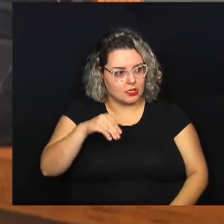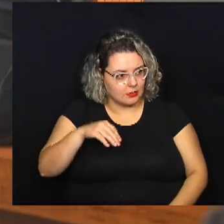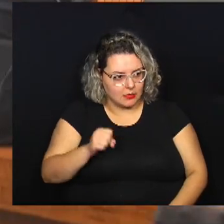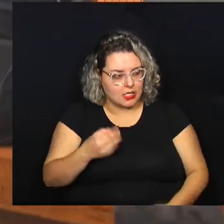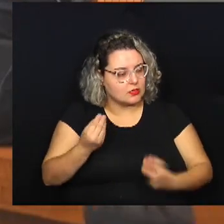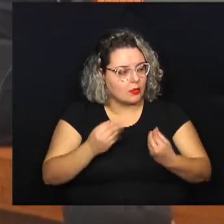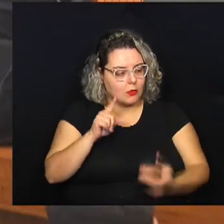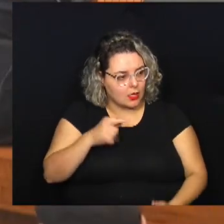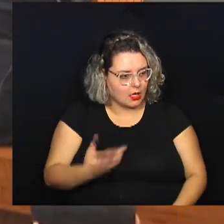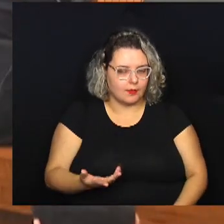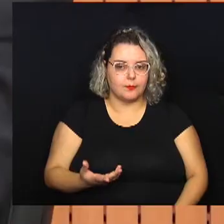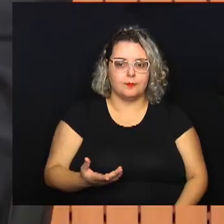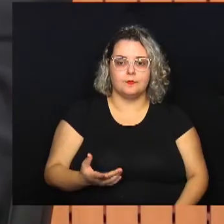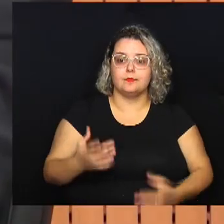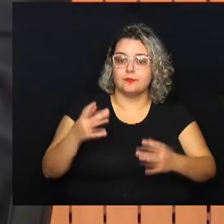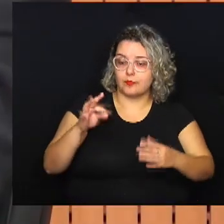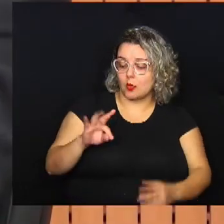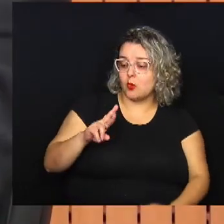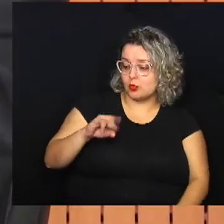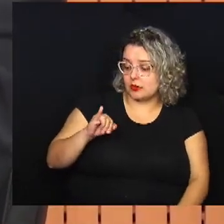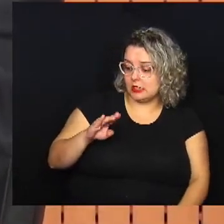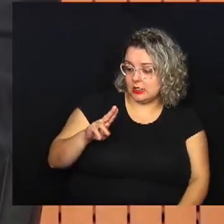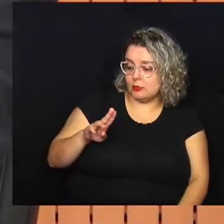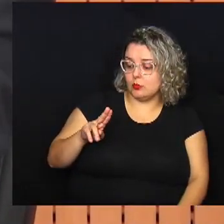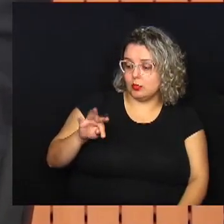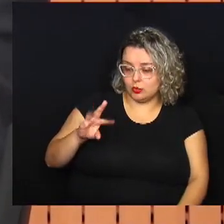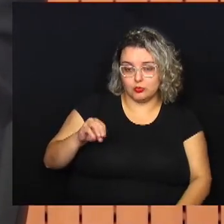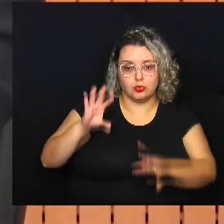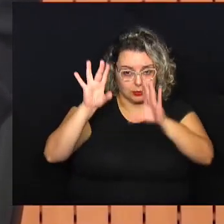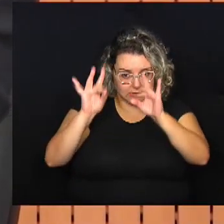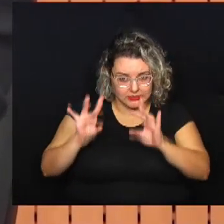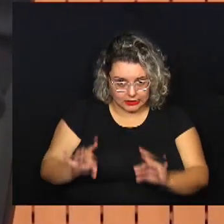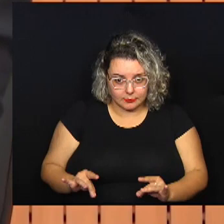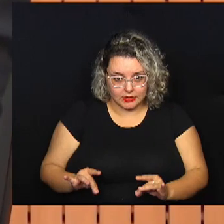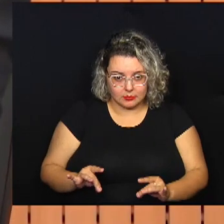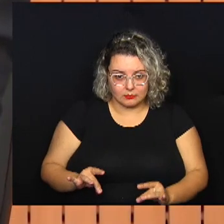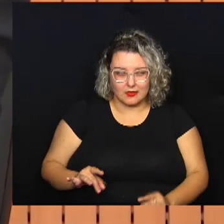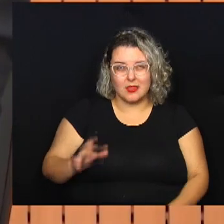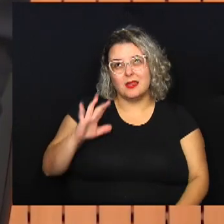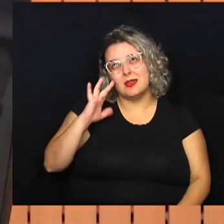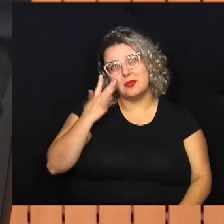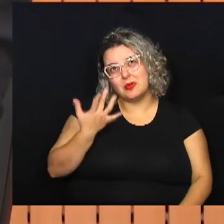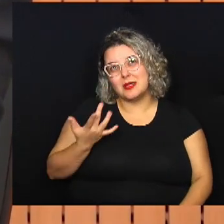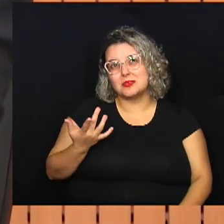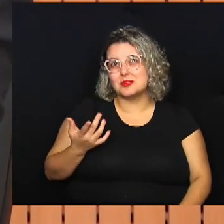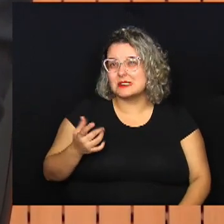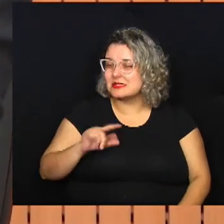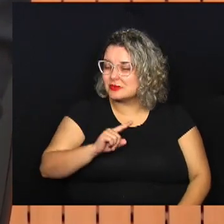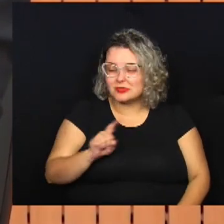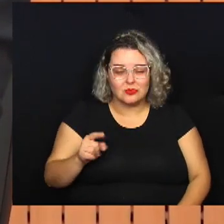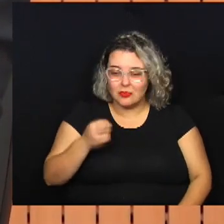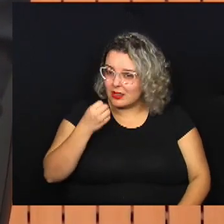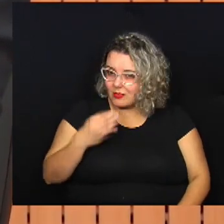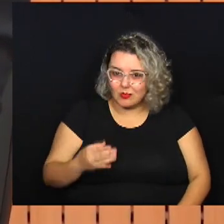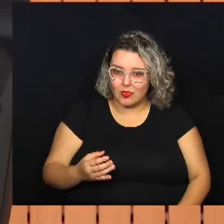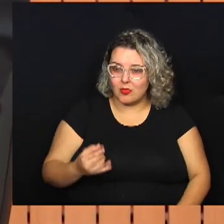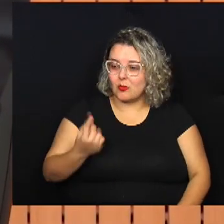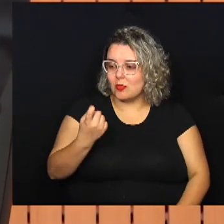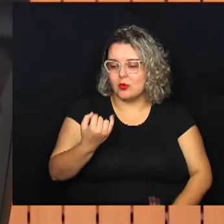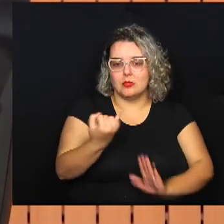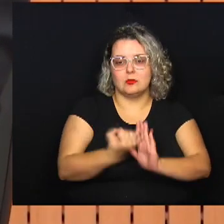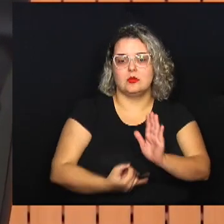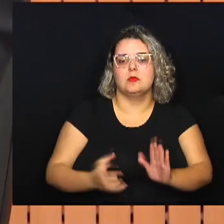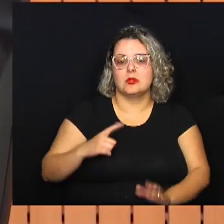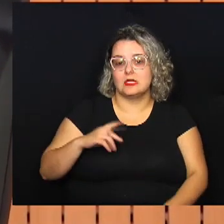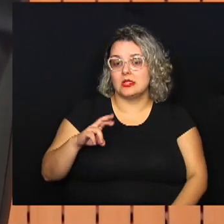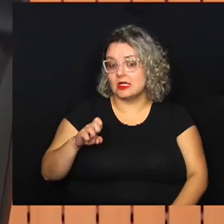composição de tributos, eu acho que é inviável ter um tributo só, porque você tem imposto sobre a renda,